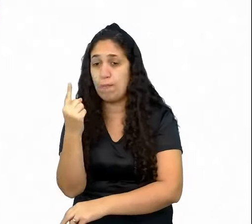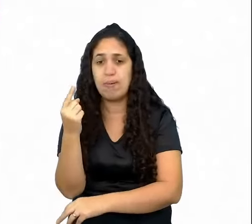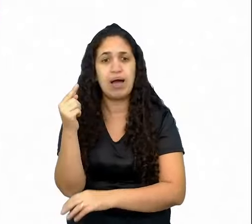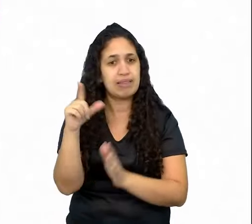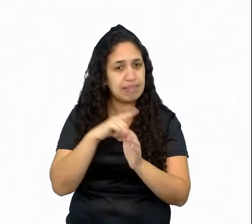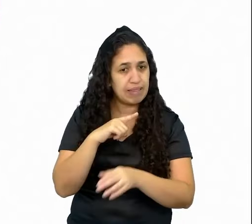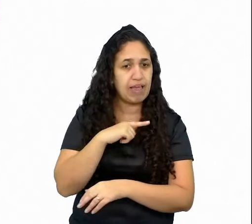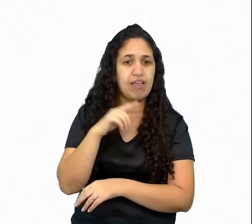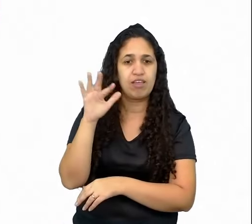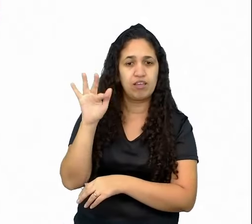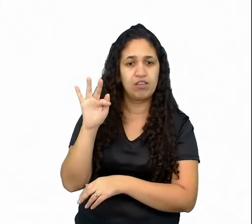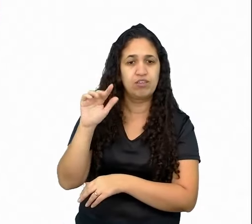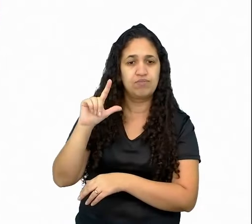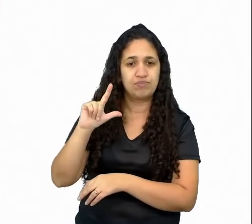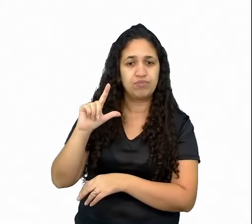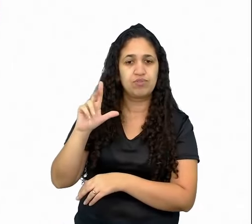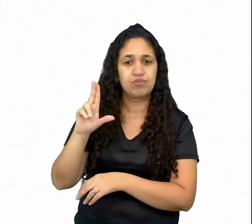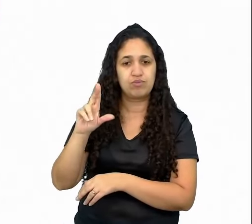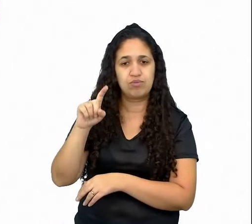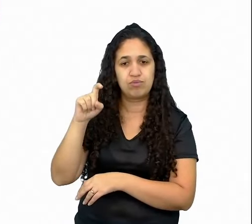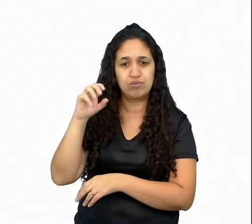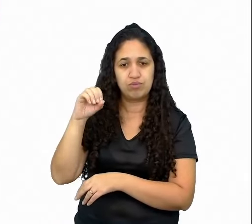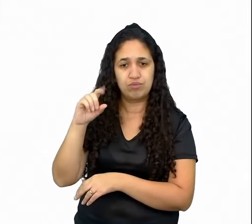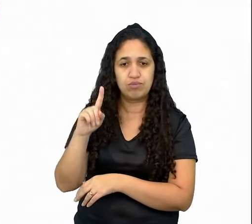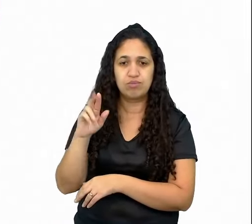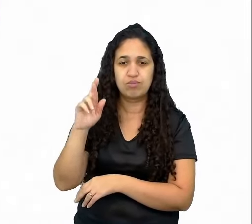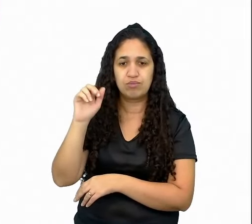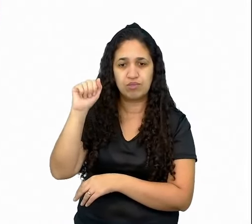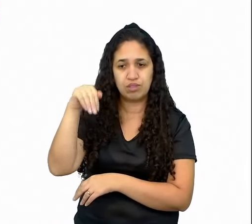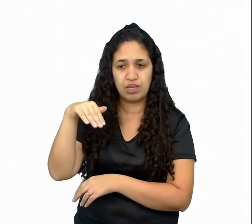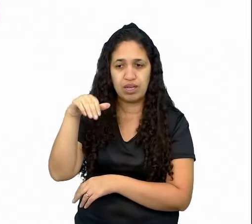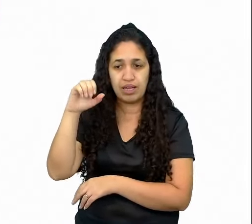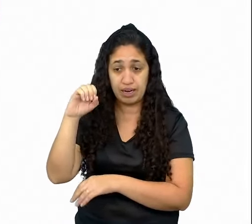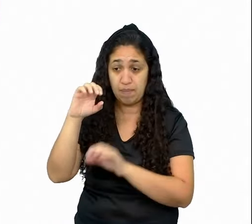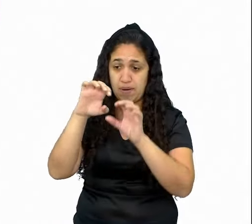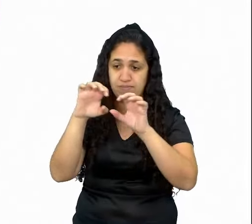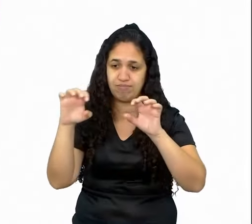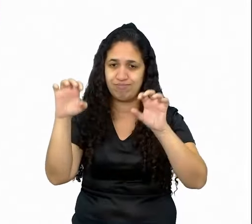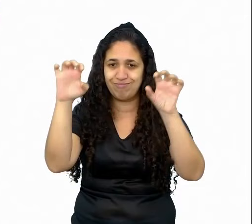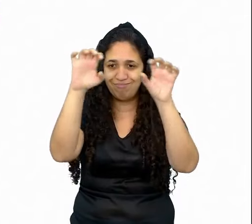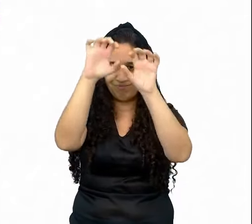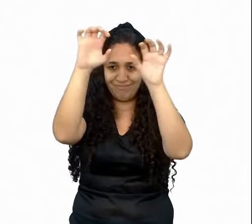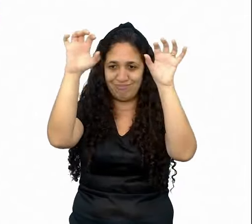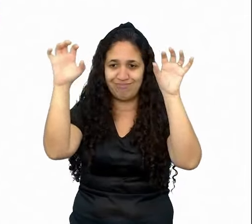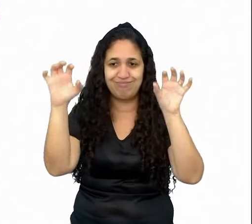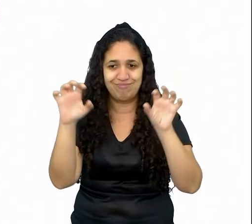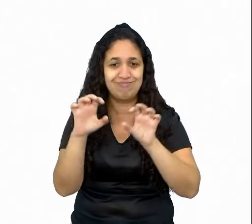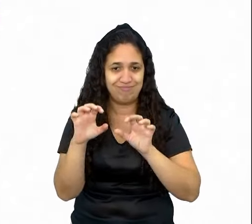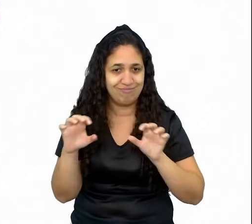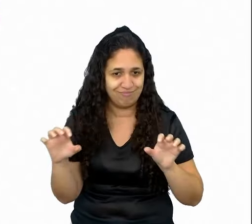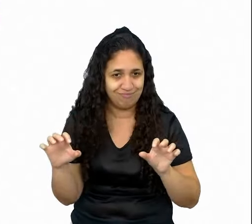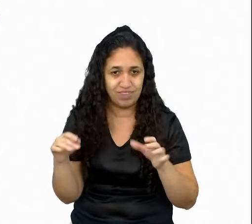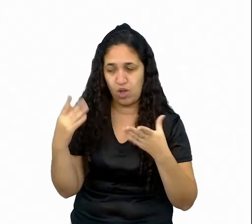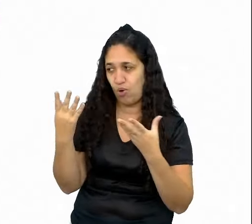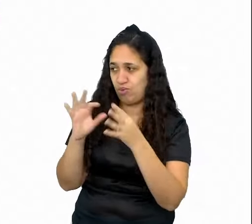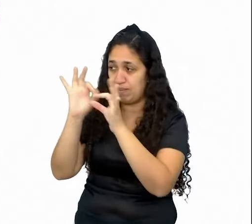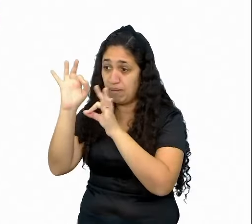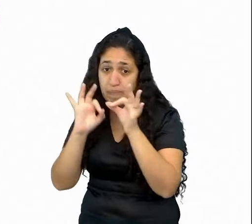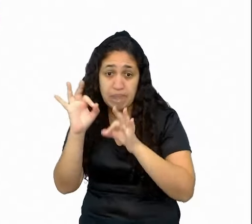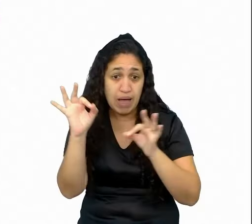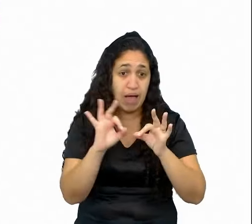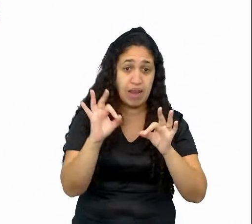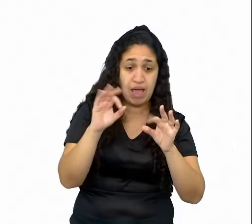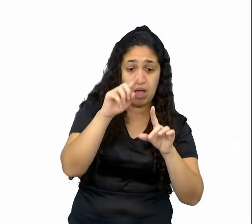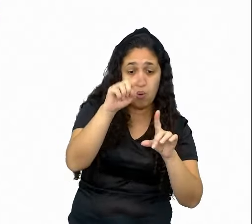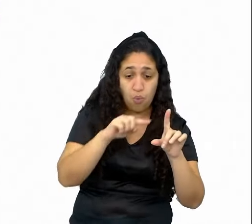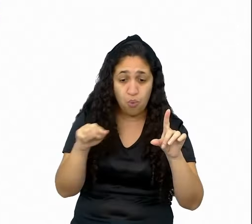palavra fluxograma, principalmente para construção, lá no sétimo e no oitavo ano, para construção ou de quadriláteros,